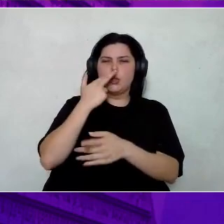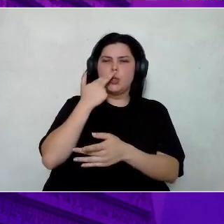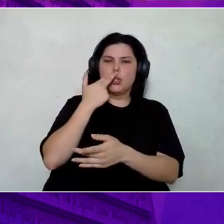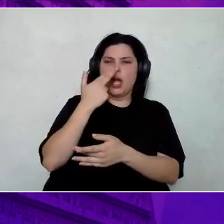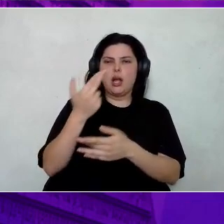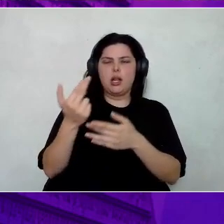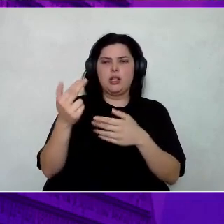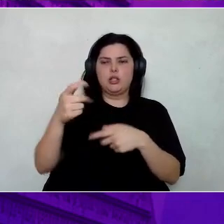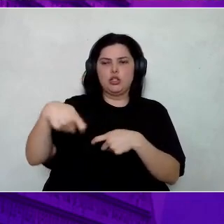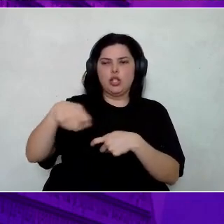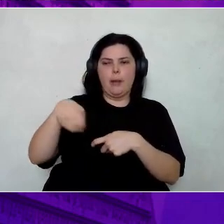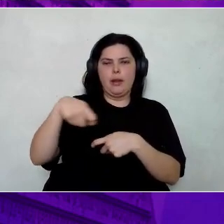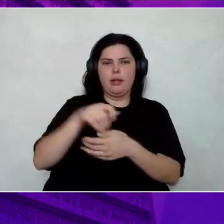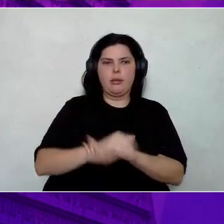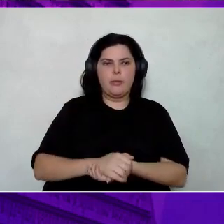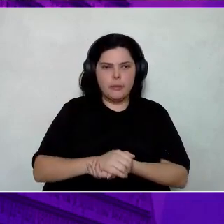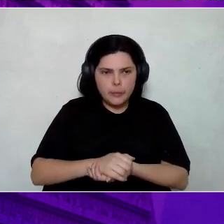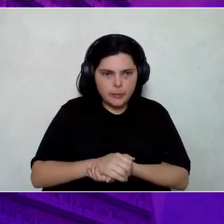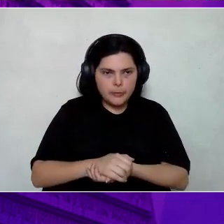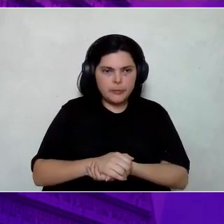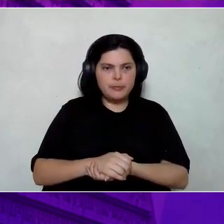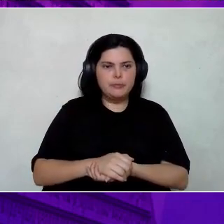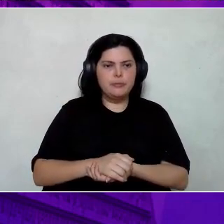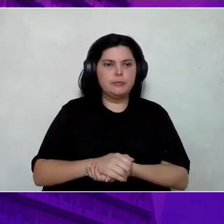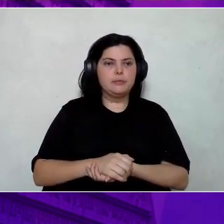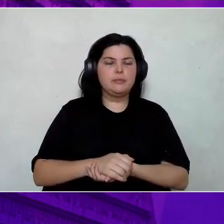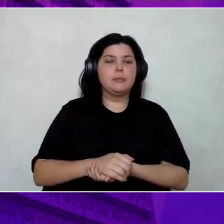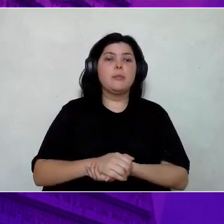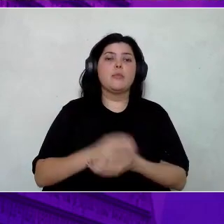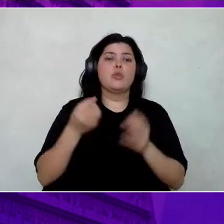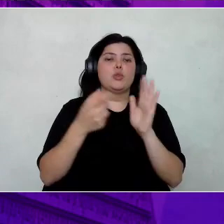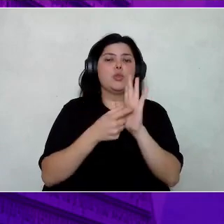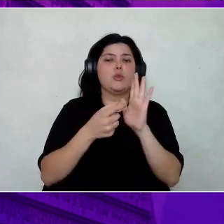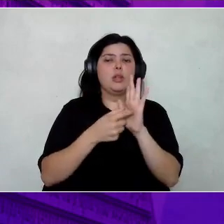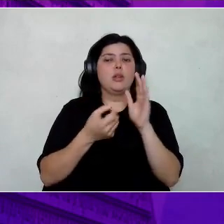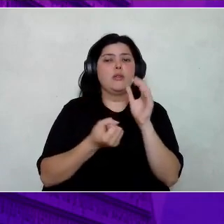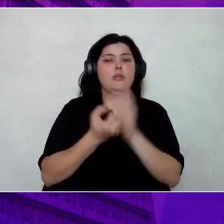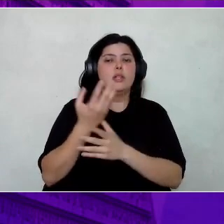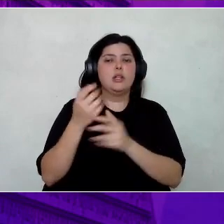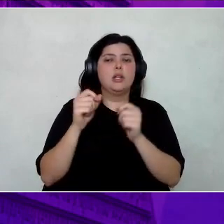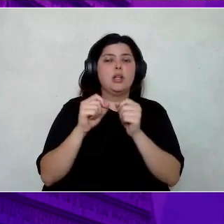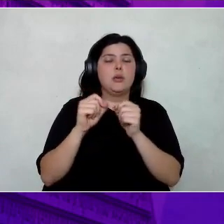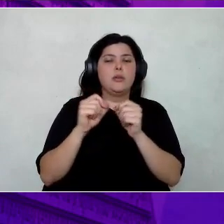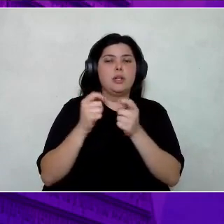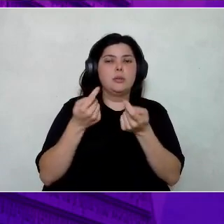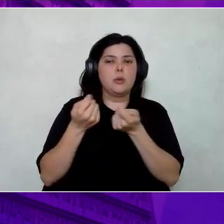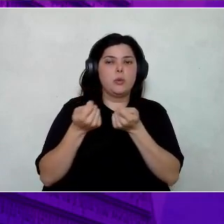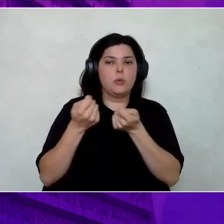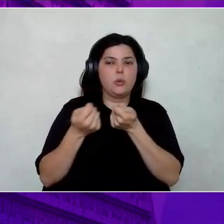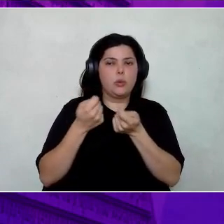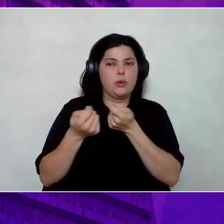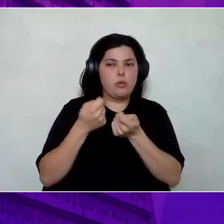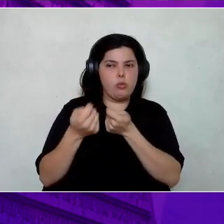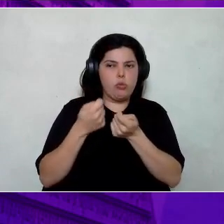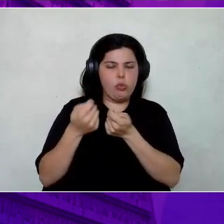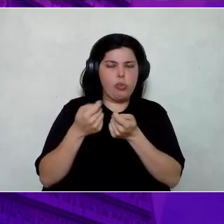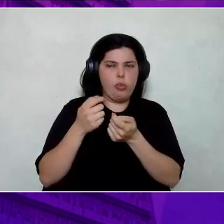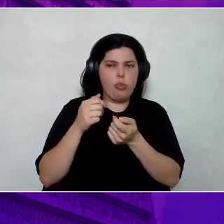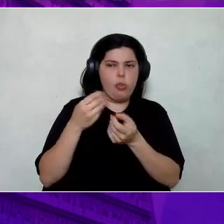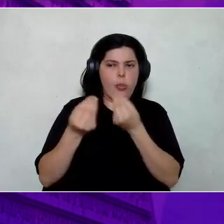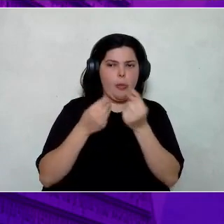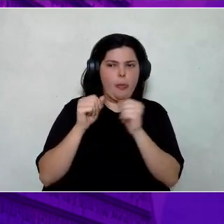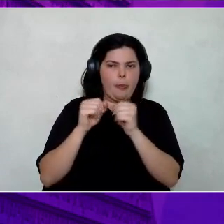E aí, esse software que eu fiz em Delphi lá na época era para controlar essa essa linha de produção, né, para saber qual